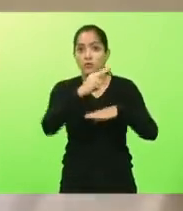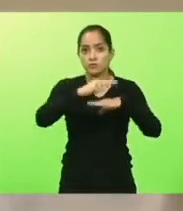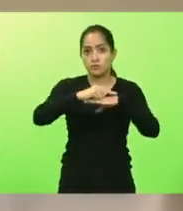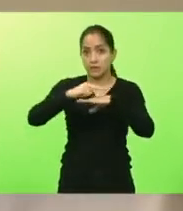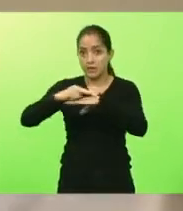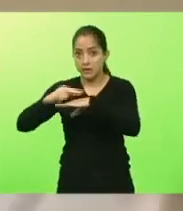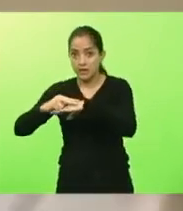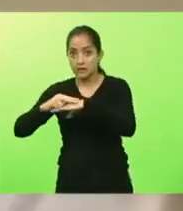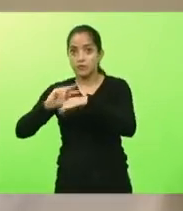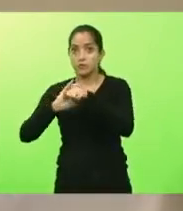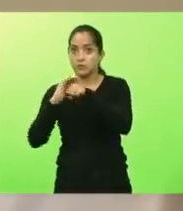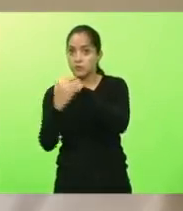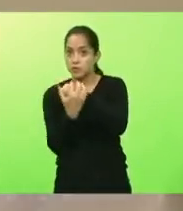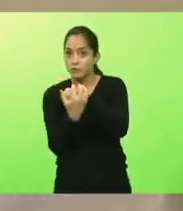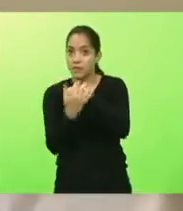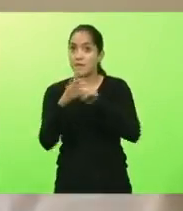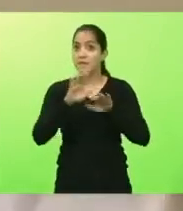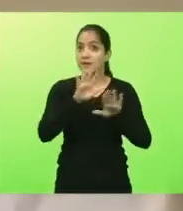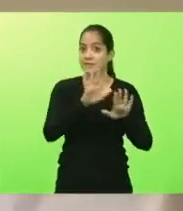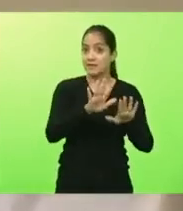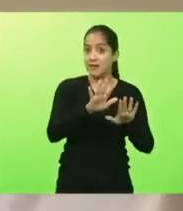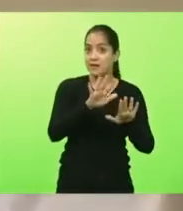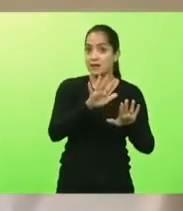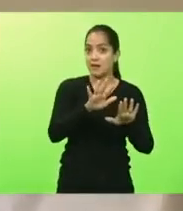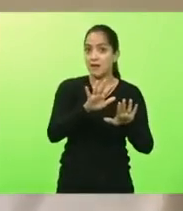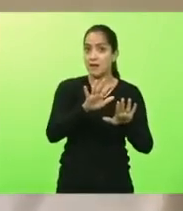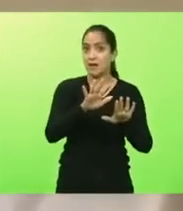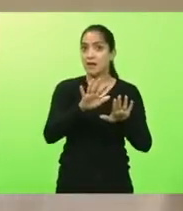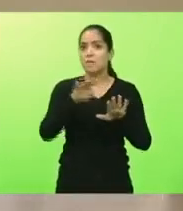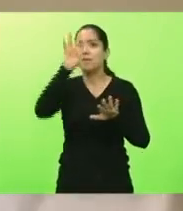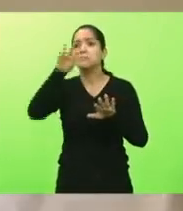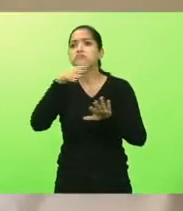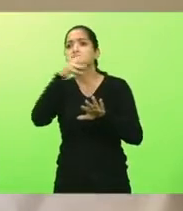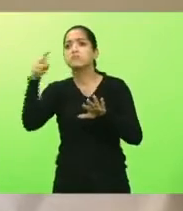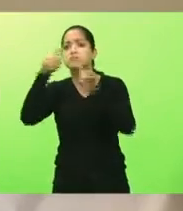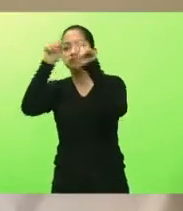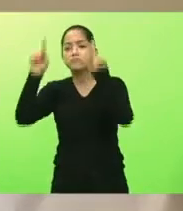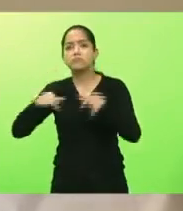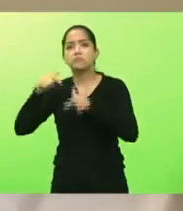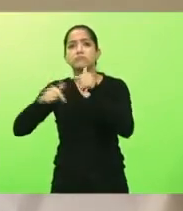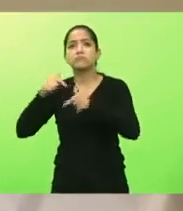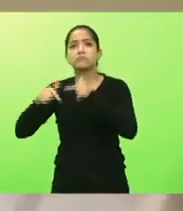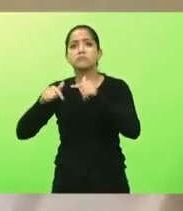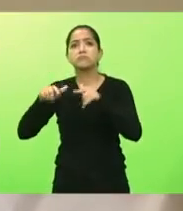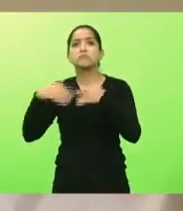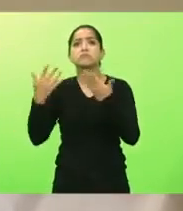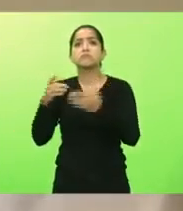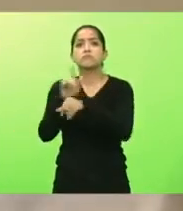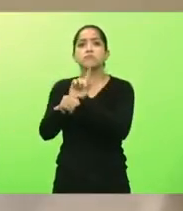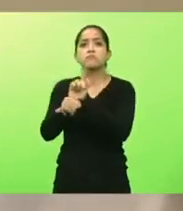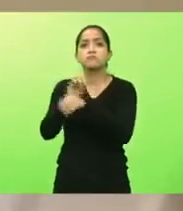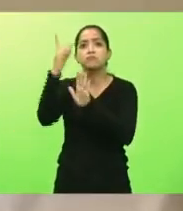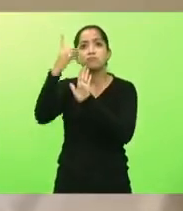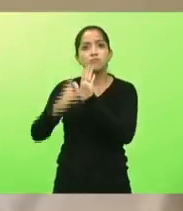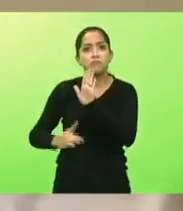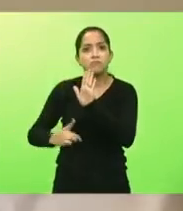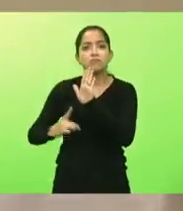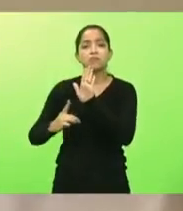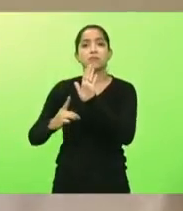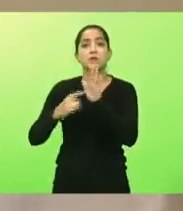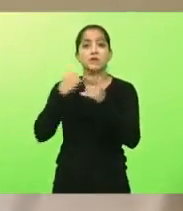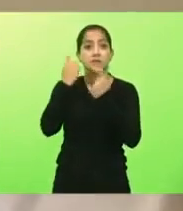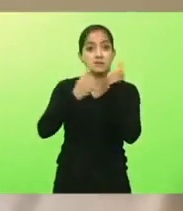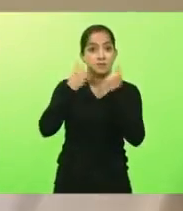Os leitos estão lá, mas cadê as escalas dos funcionários? Gerência e a direção se preocupando